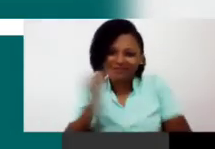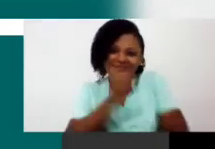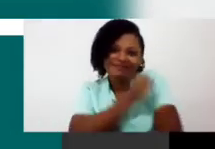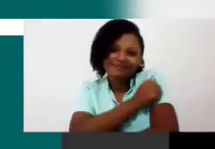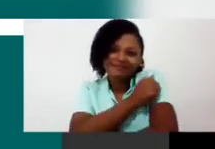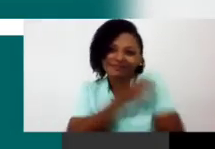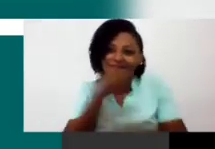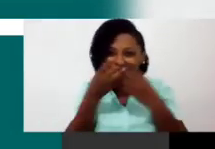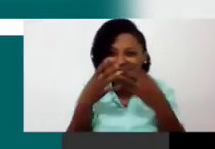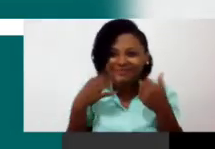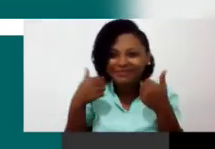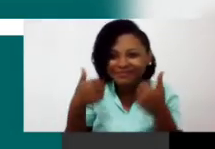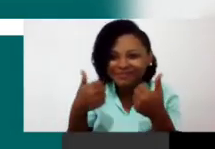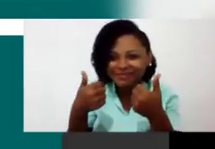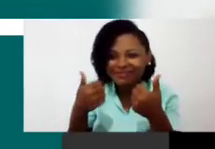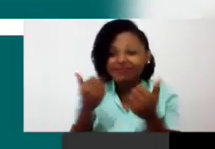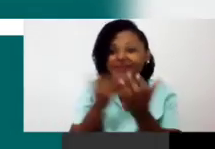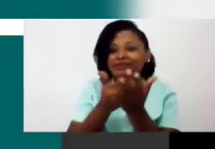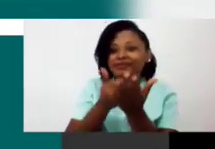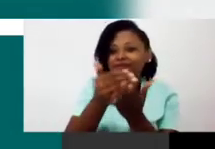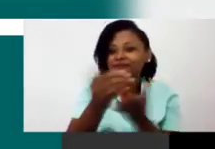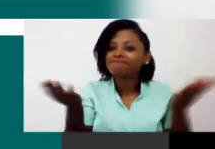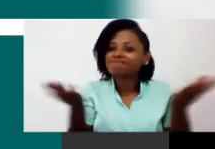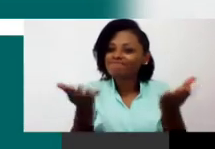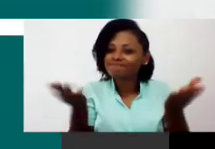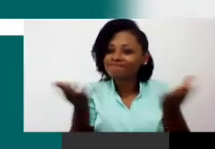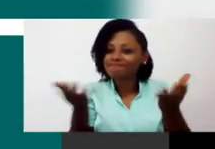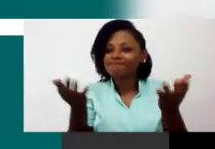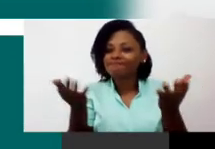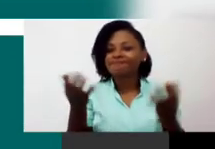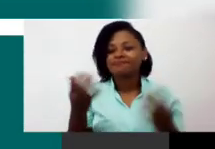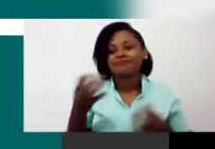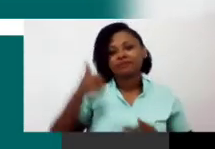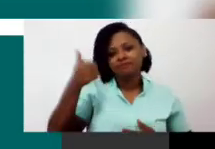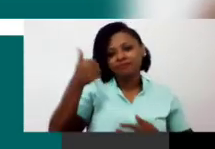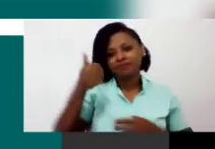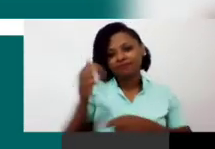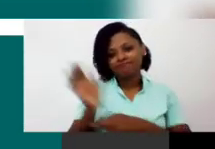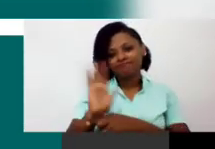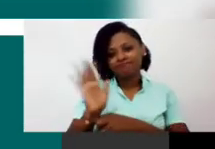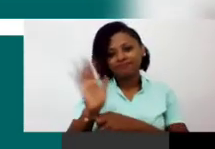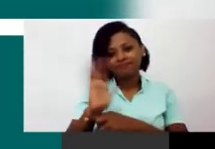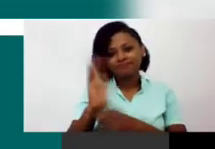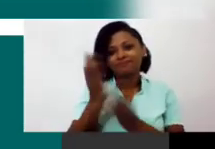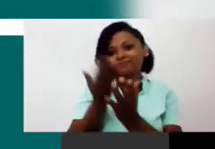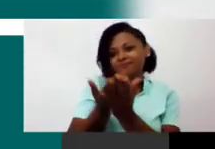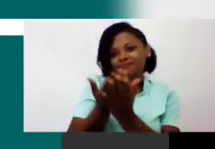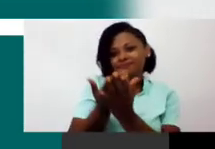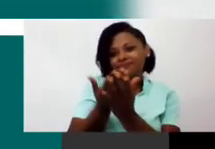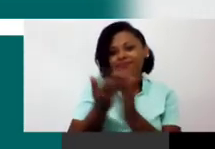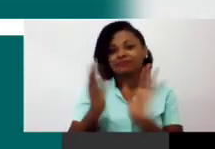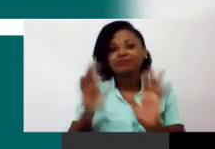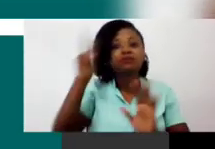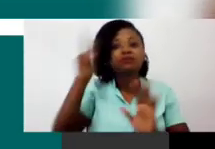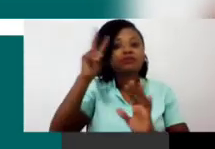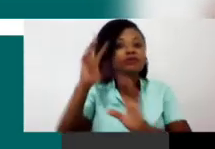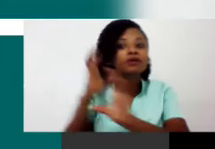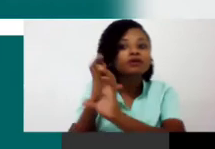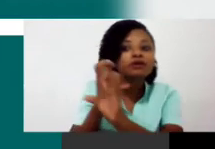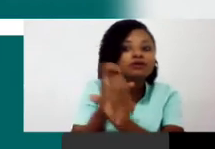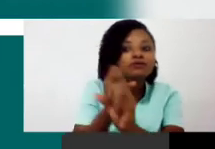Bem, pessoal, boa tarde, bom dia. Vamos começar hoje com a nossa primeira aula, tá? Videoaula,